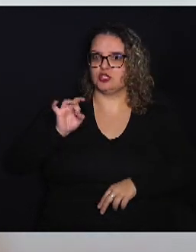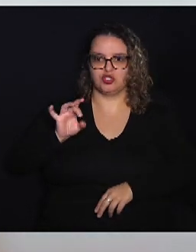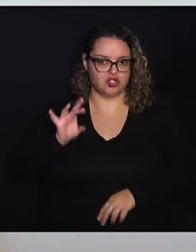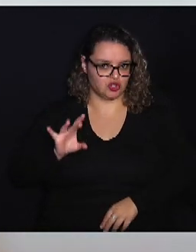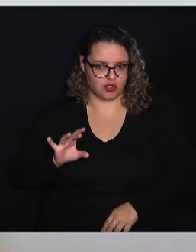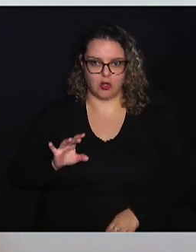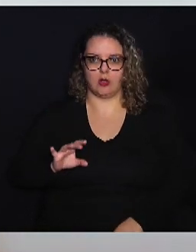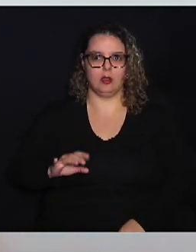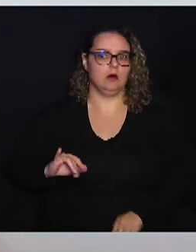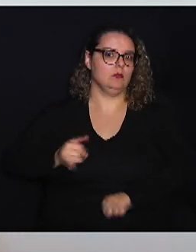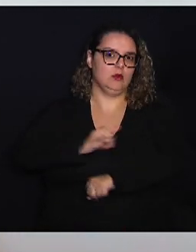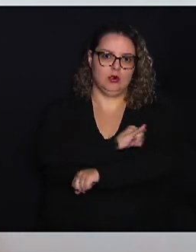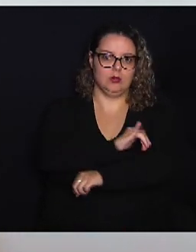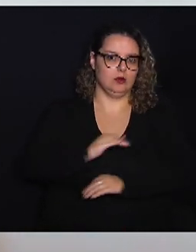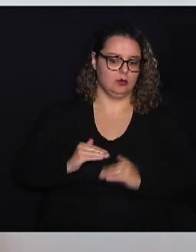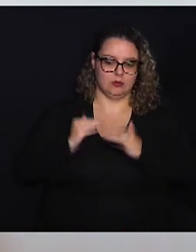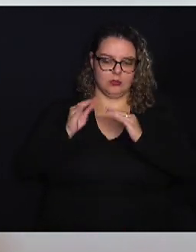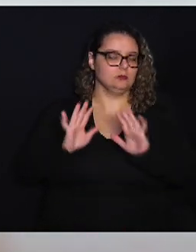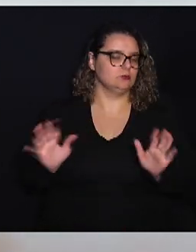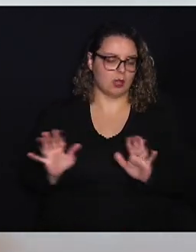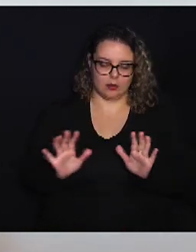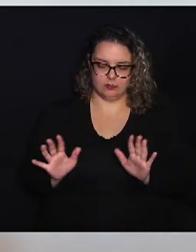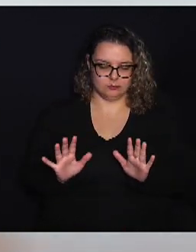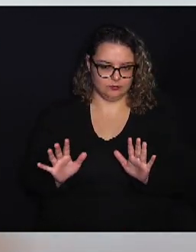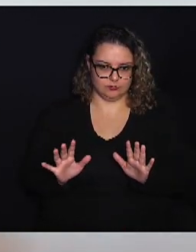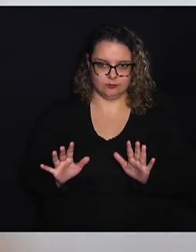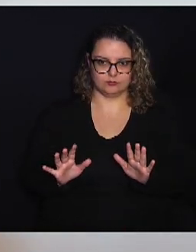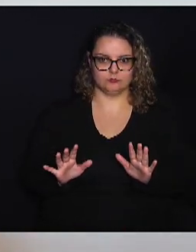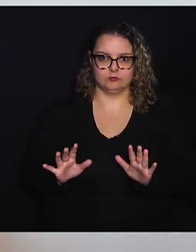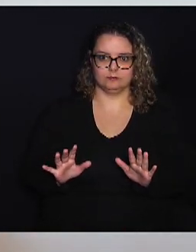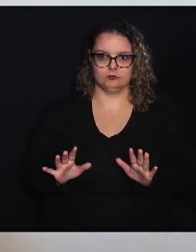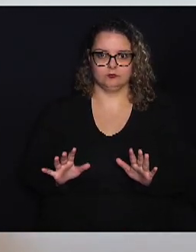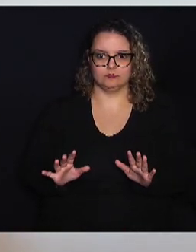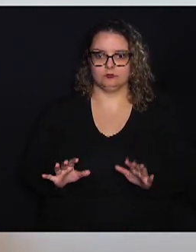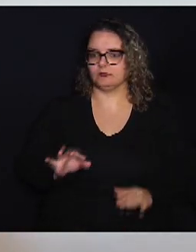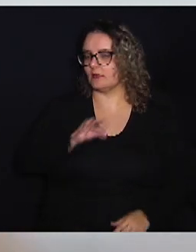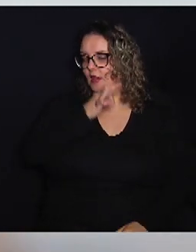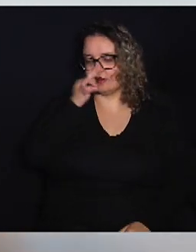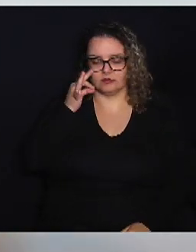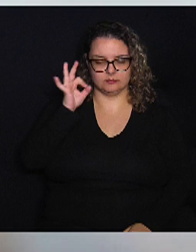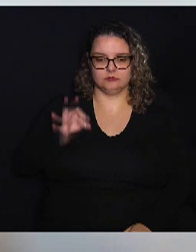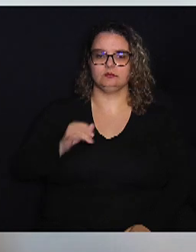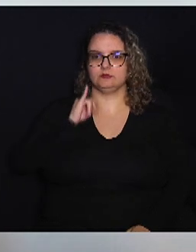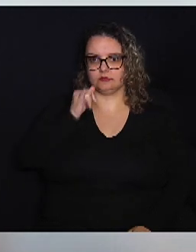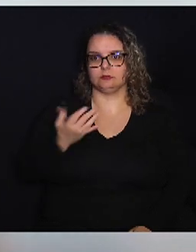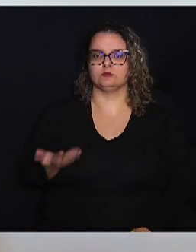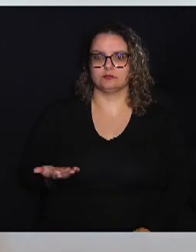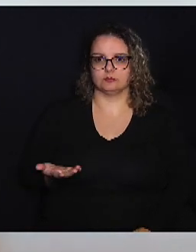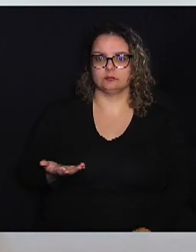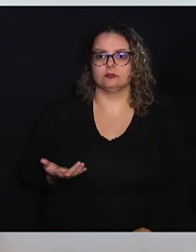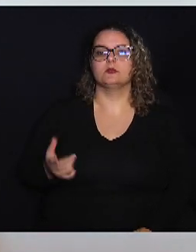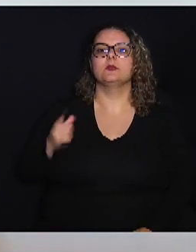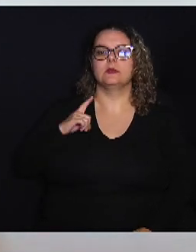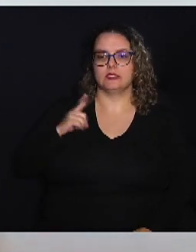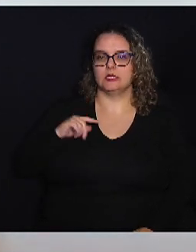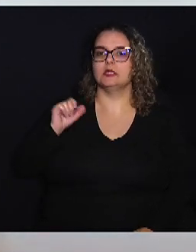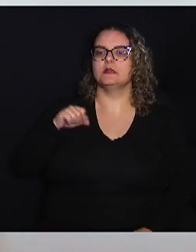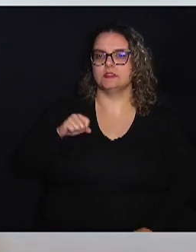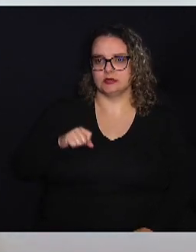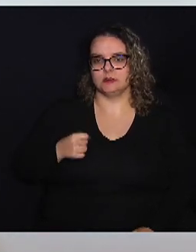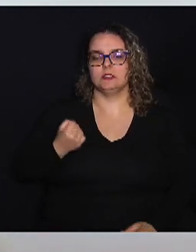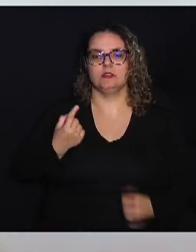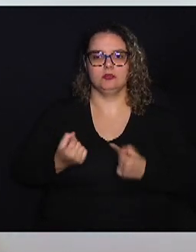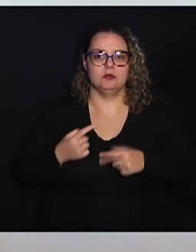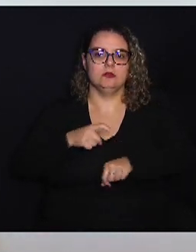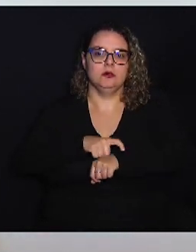somente a uma questão de sobrepeso e obesidade, né? Sem dúvida, corretíssima a tua afirmação. Então, existem sim situações